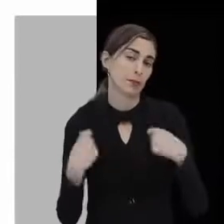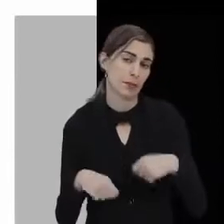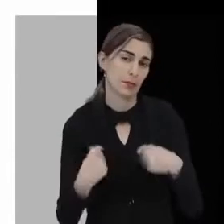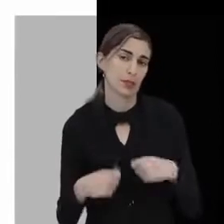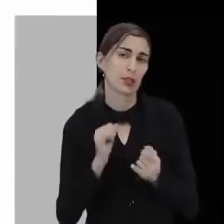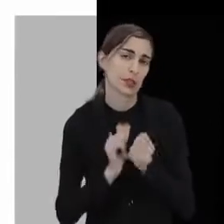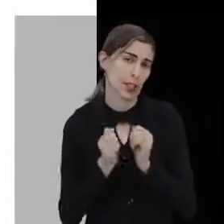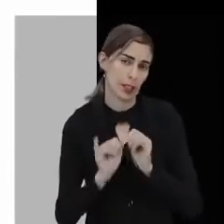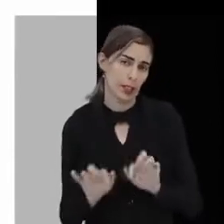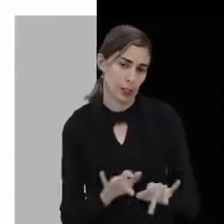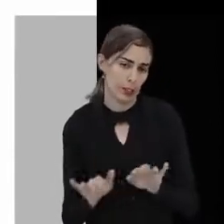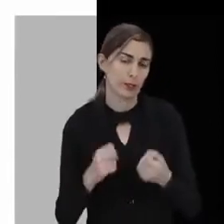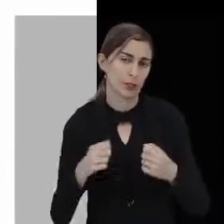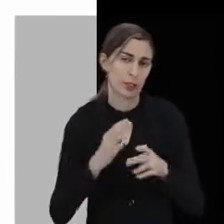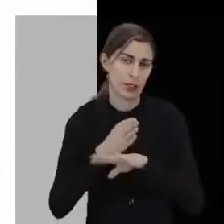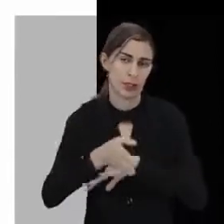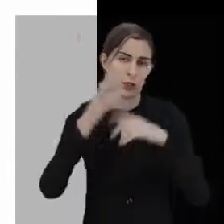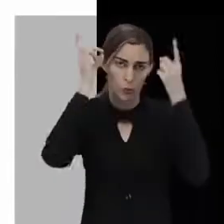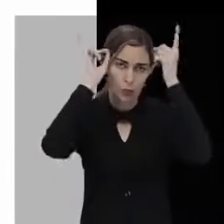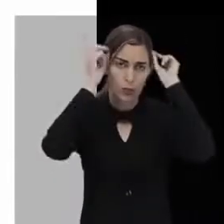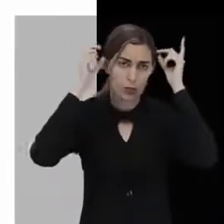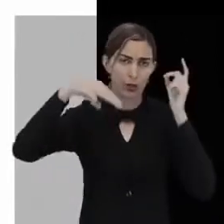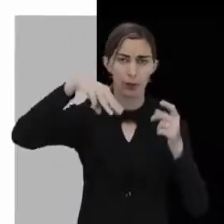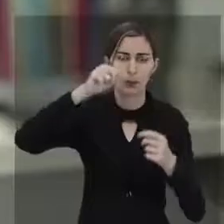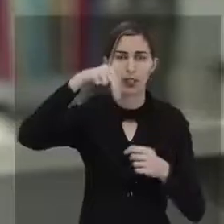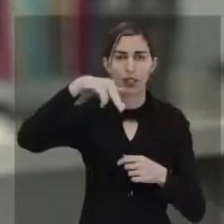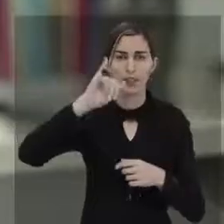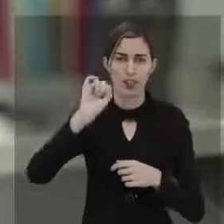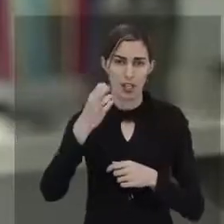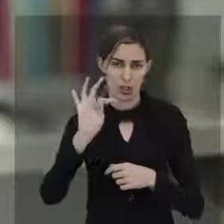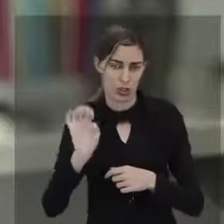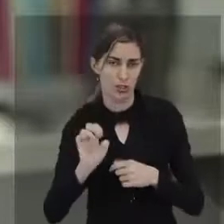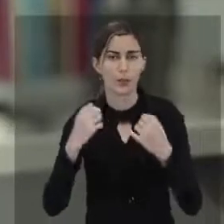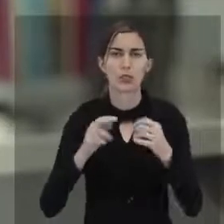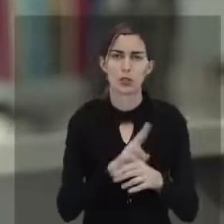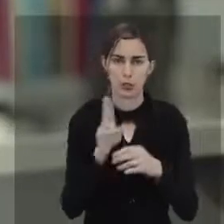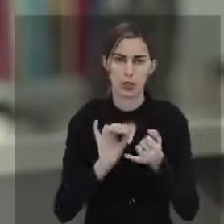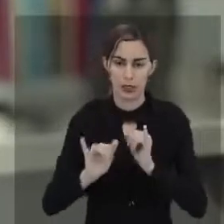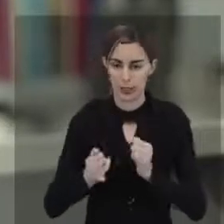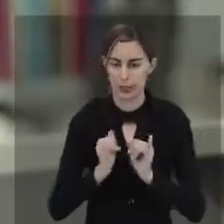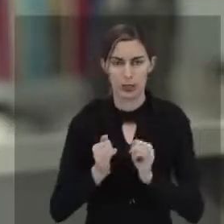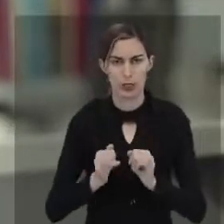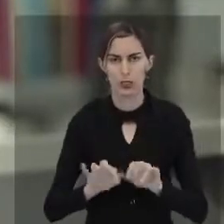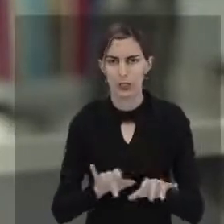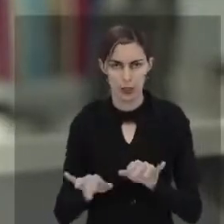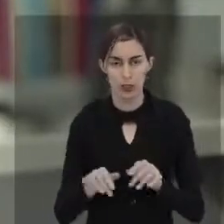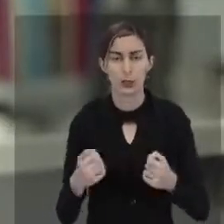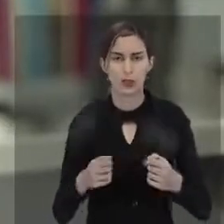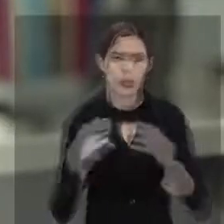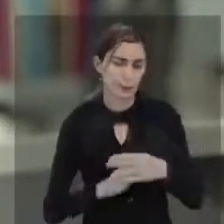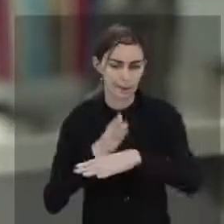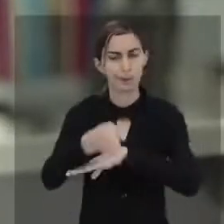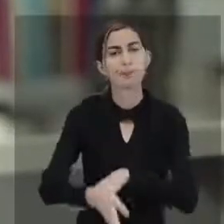acesso à internet, então você vai ter que ir no Android Manifest e explicitar que você precisa de acesso à internet, certo? Porque você precisa se conectar